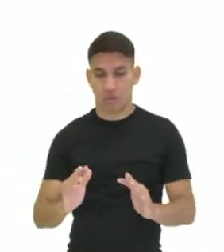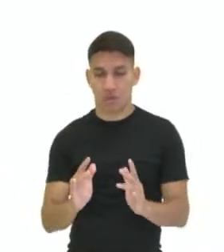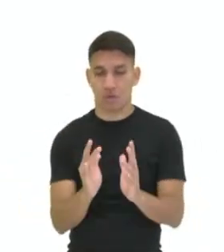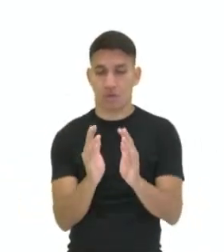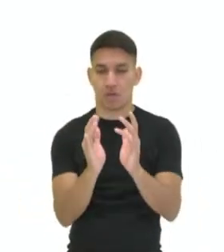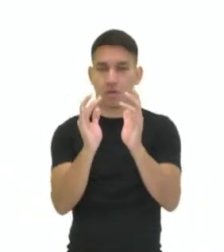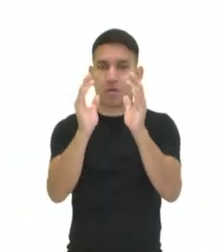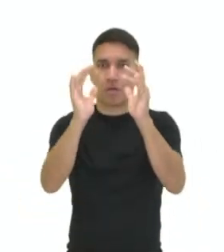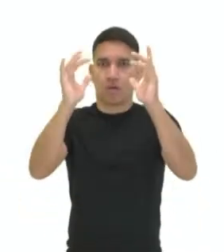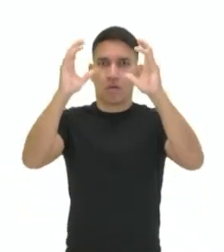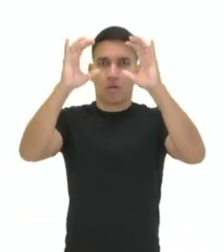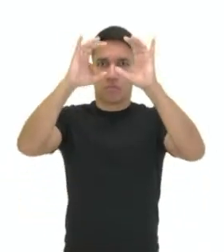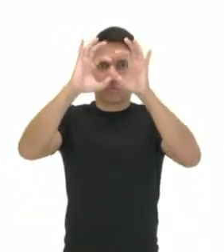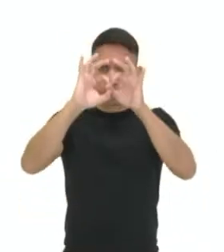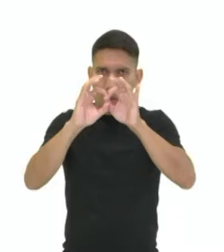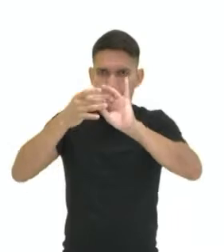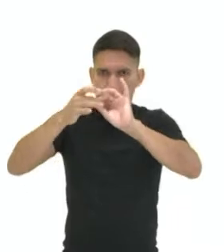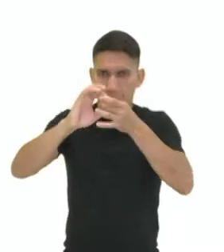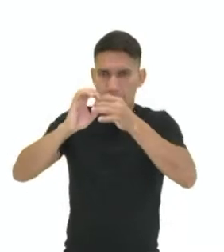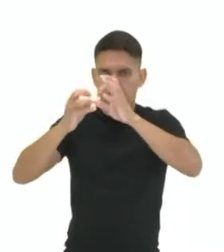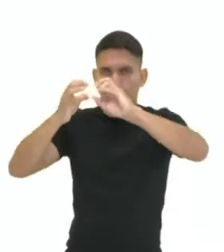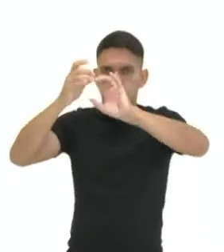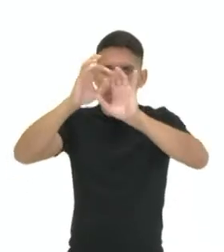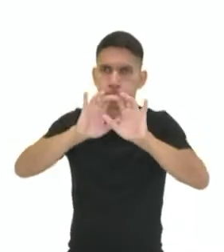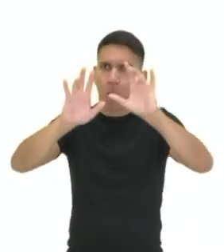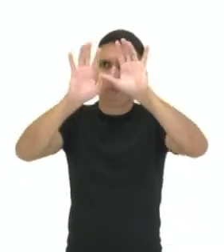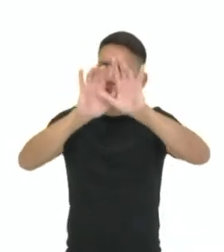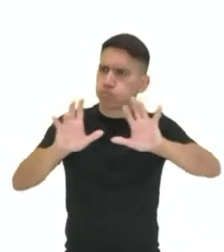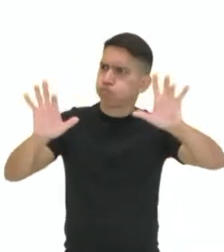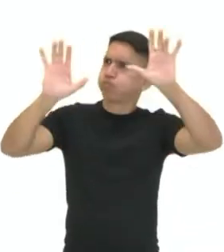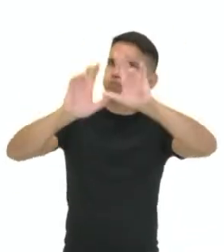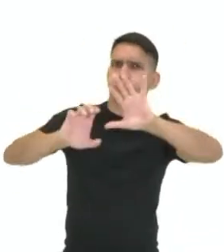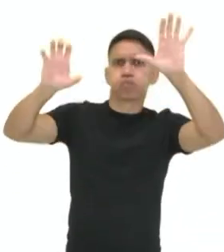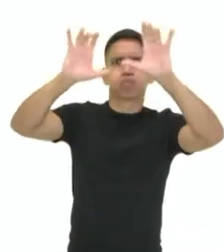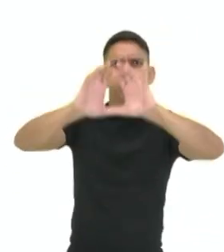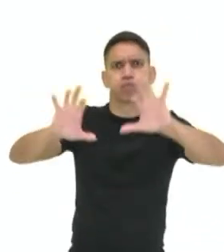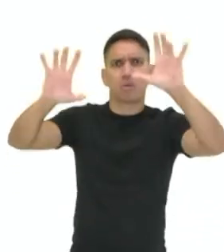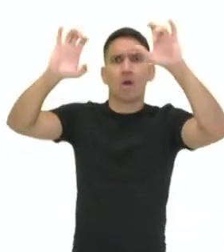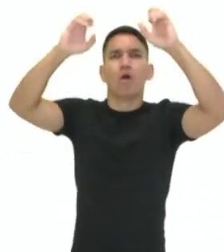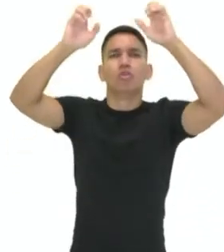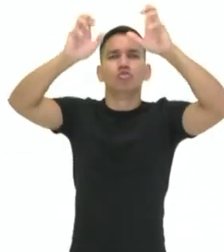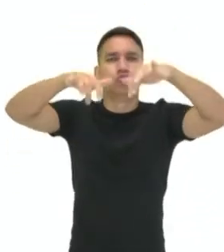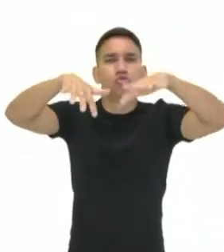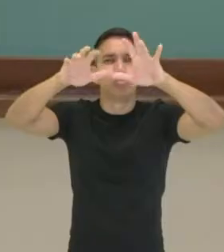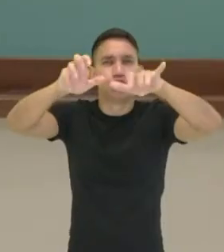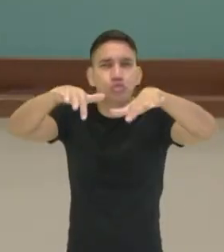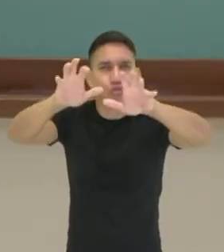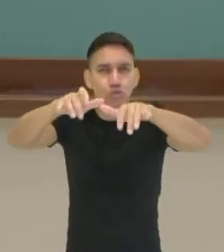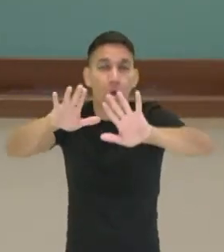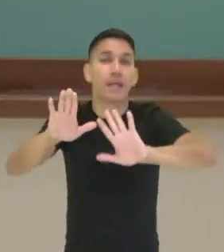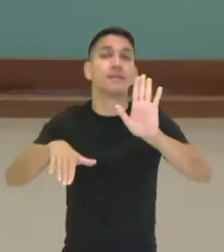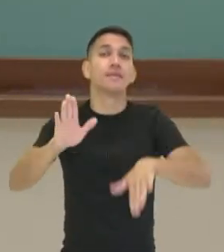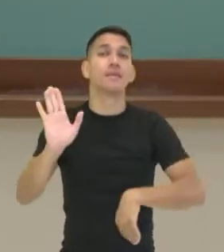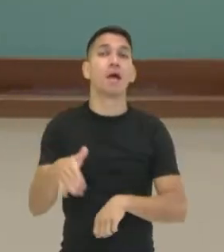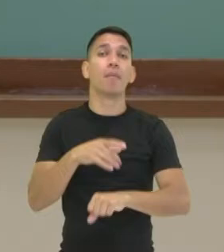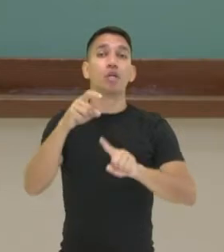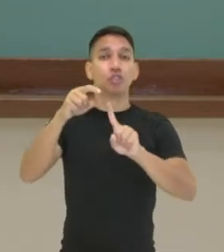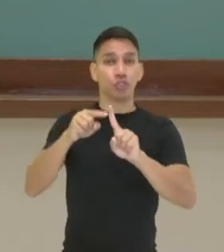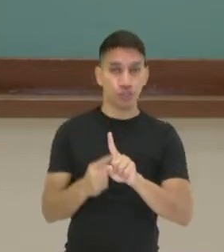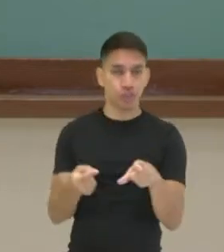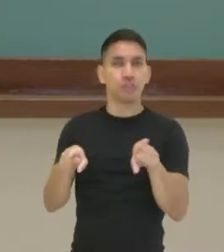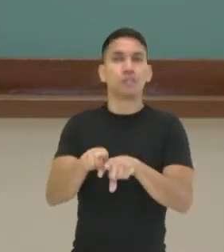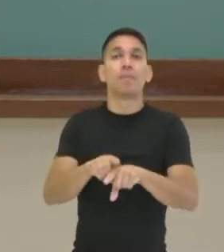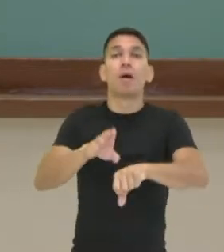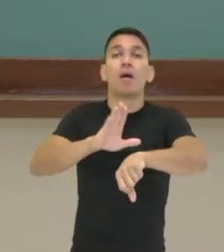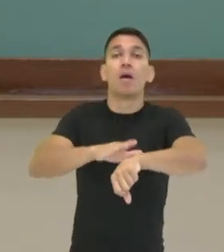nuvens e finalmente cai como precipitação. Então, aí depende do tipo, né, da época do ano, o tipo, né,